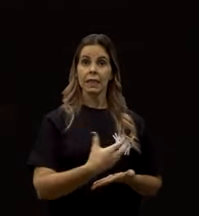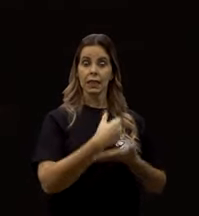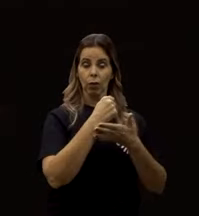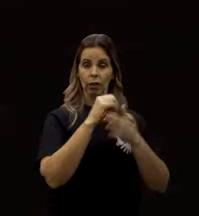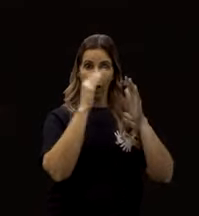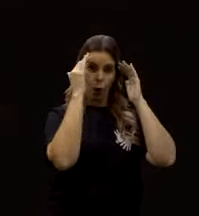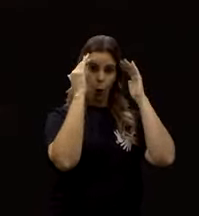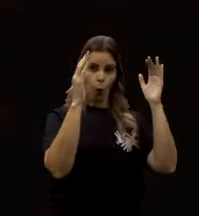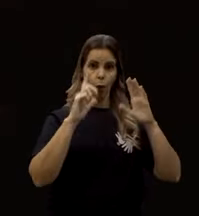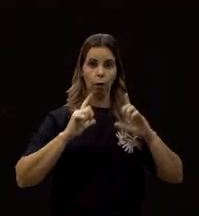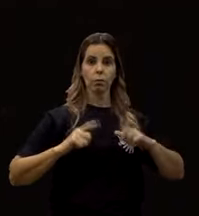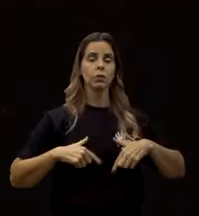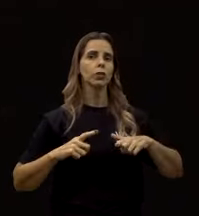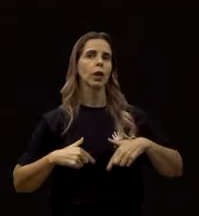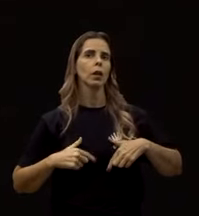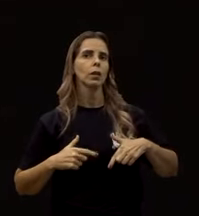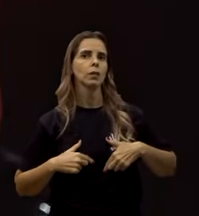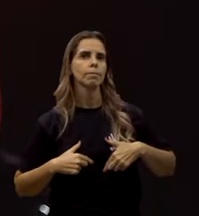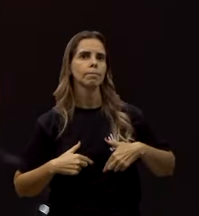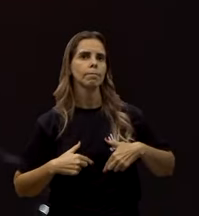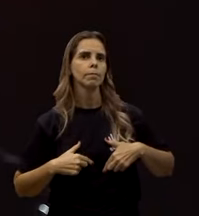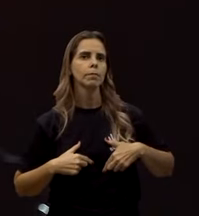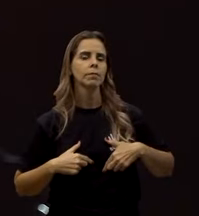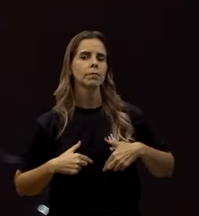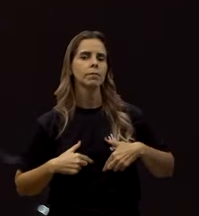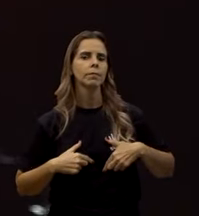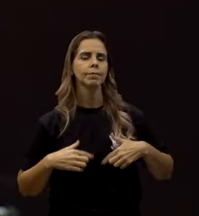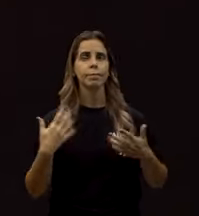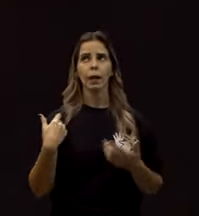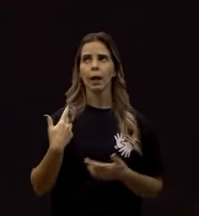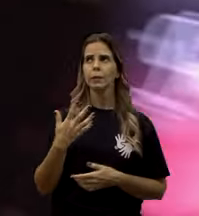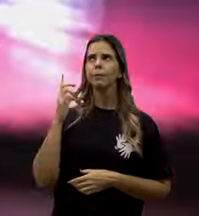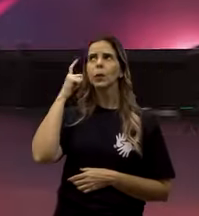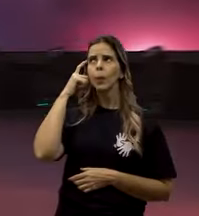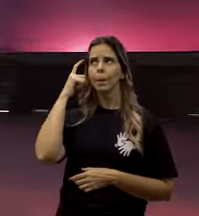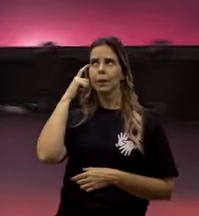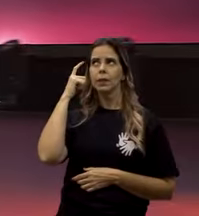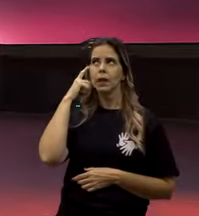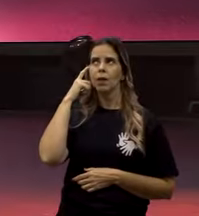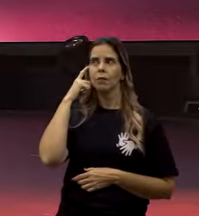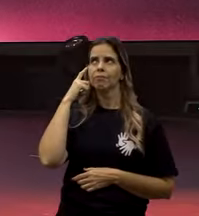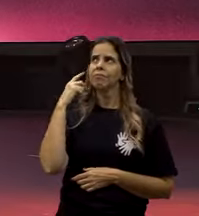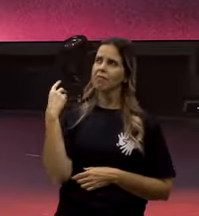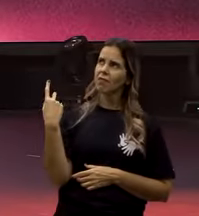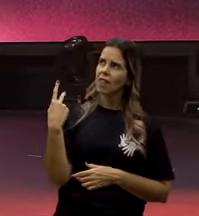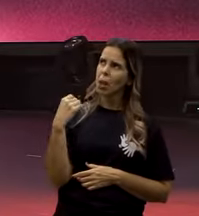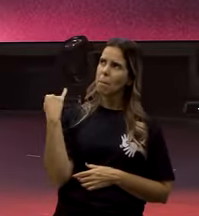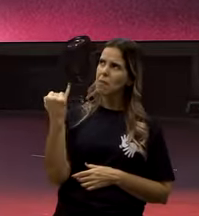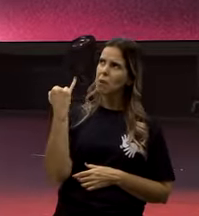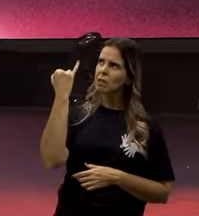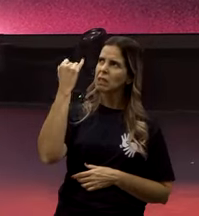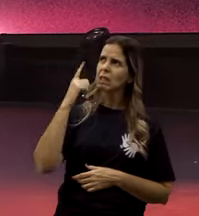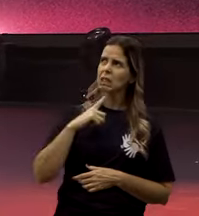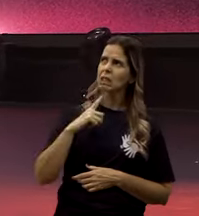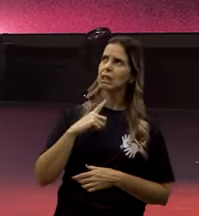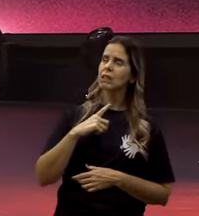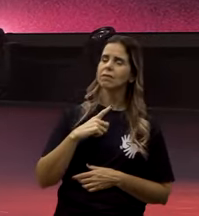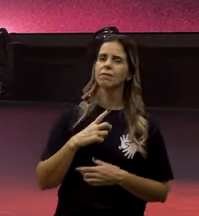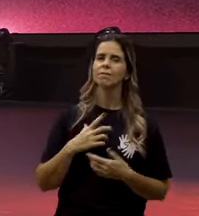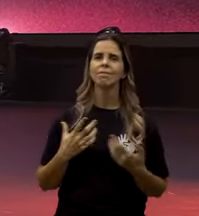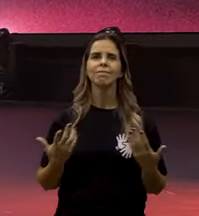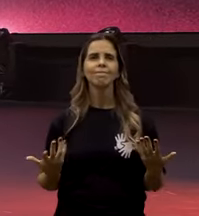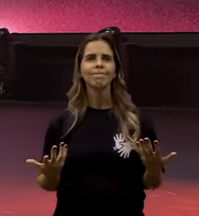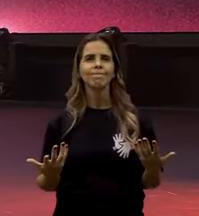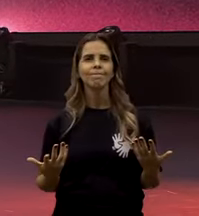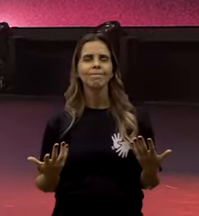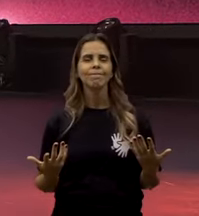olha o que ele diz deixa eu calcular para ver se vale a pena e o tanto